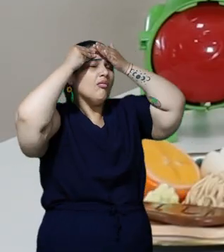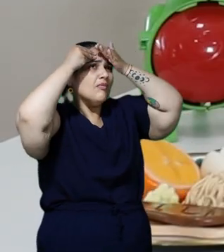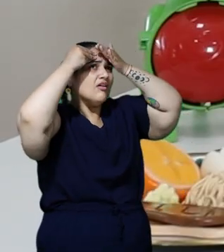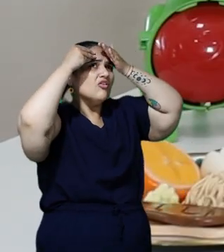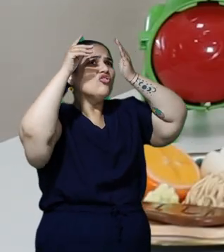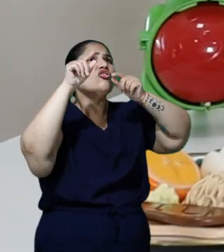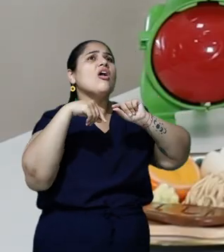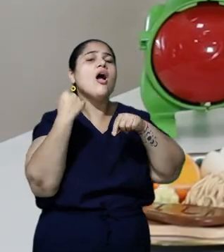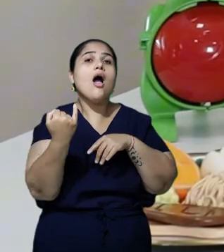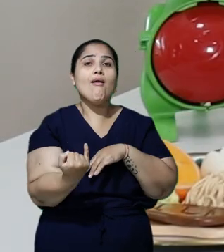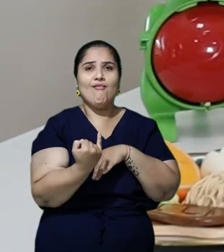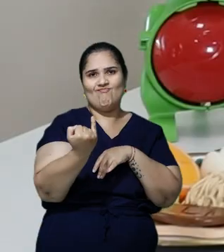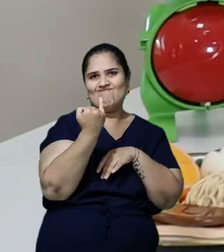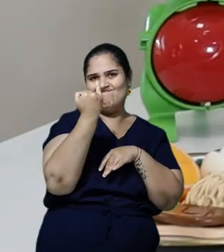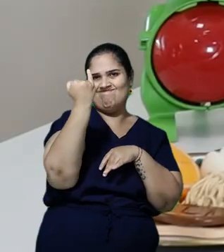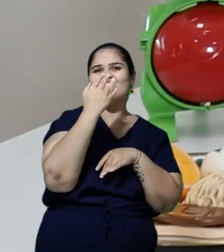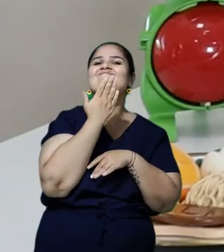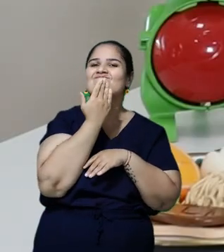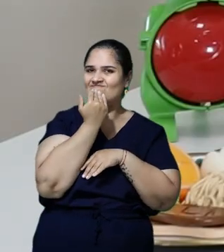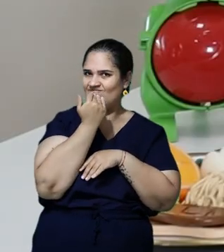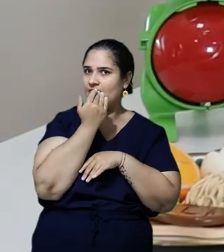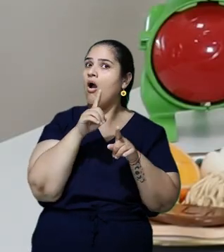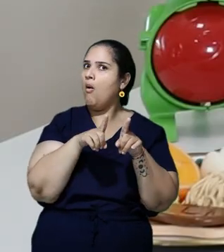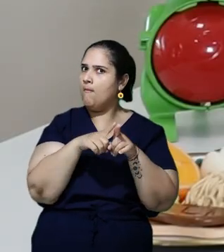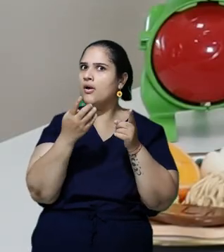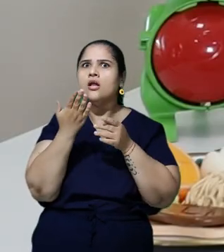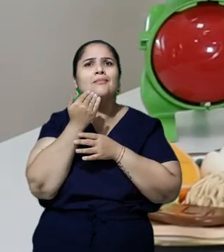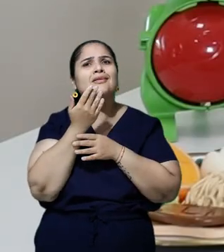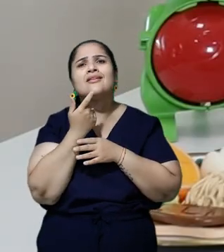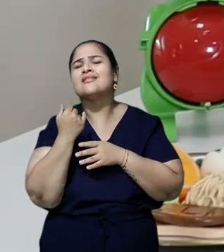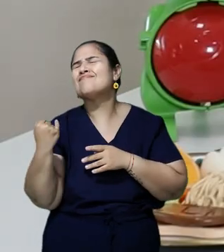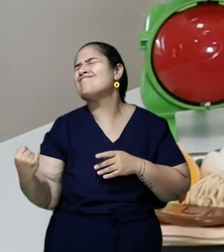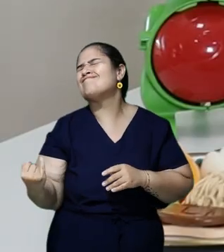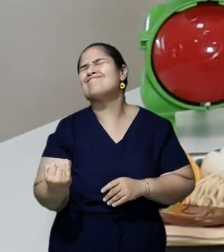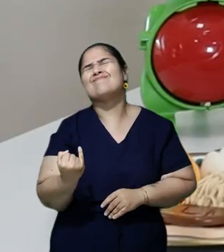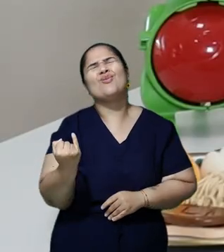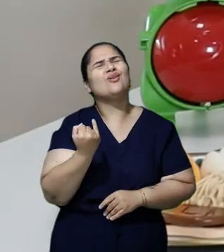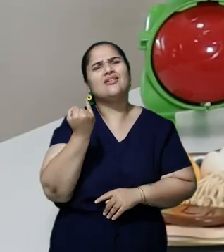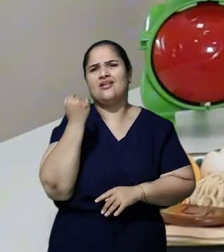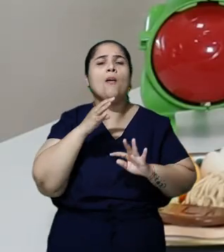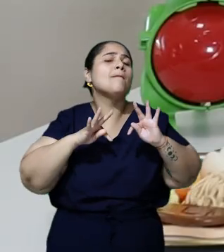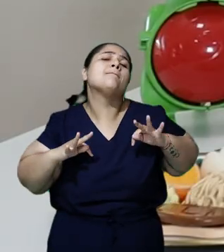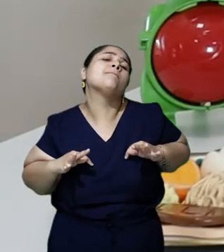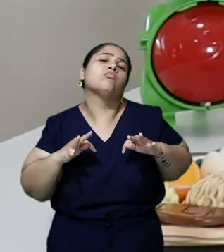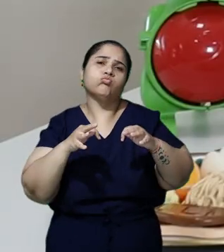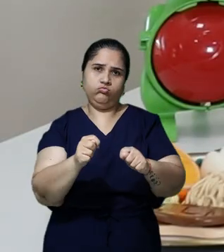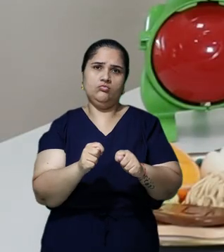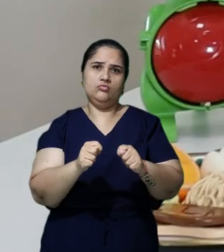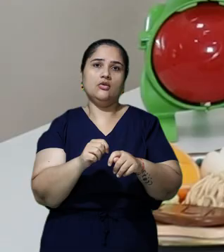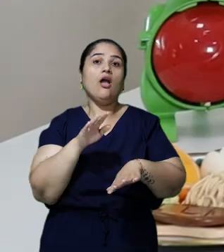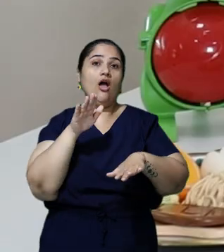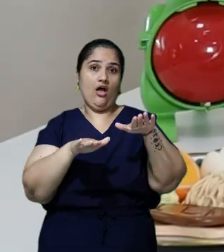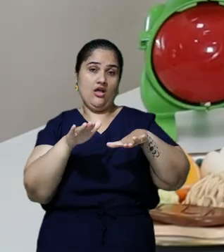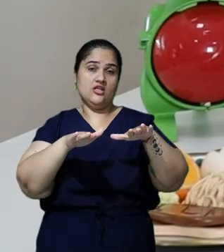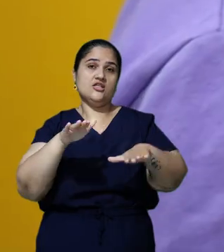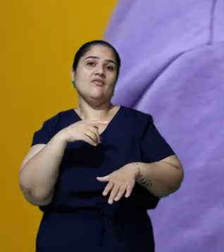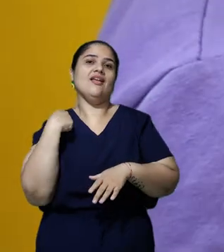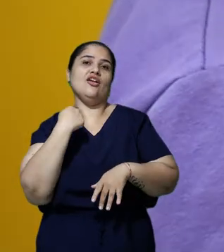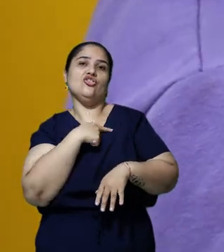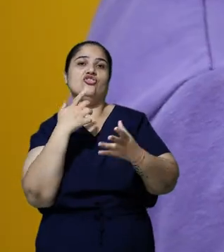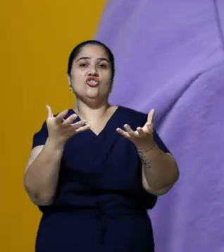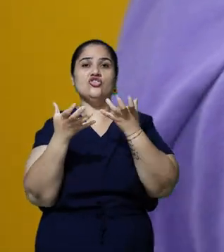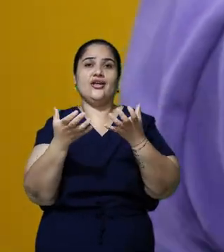da alimentação, né? E a alimentação ela é primordial para tudo. Às vezes a gente quer que a criança vá